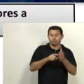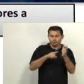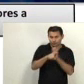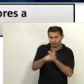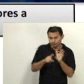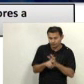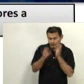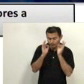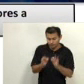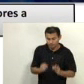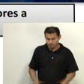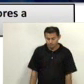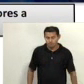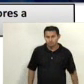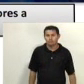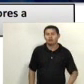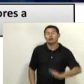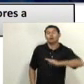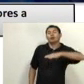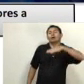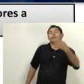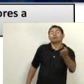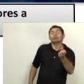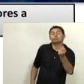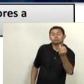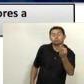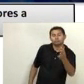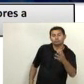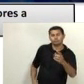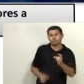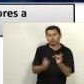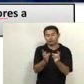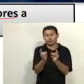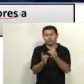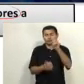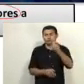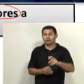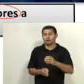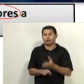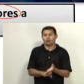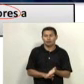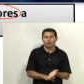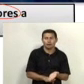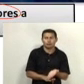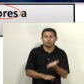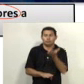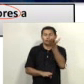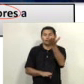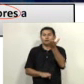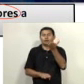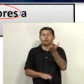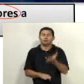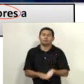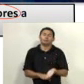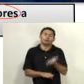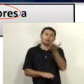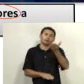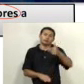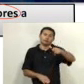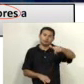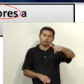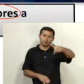enunciado, tá? Qual que é a probabilidade das vendas serem superiores, serem maiores